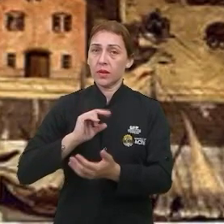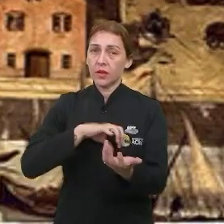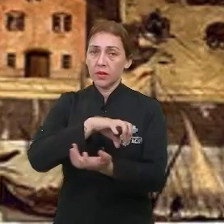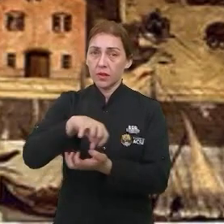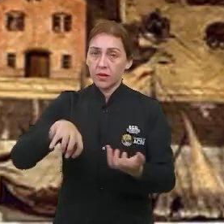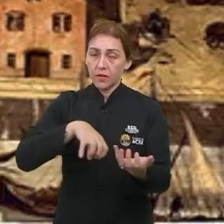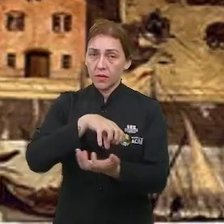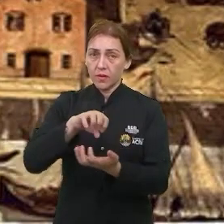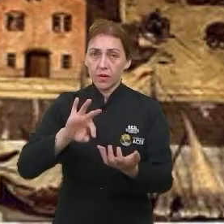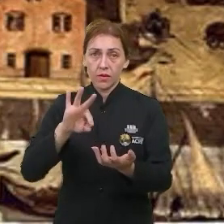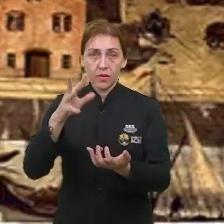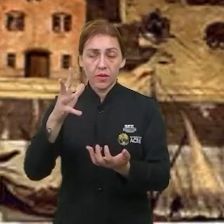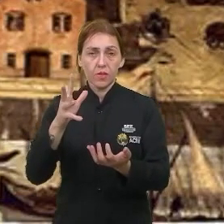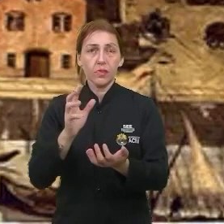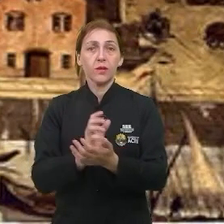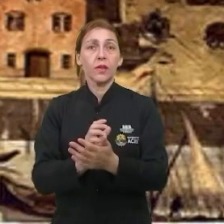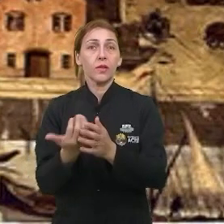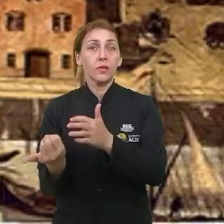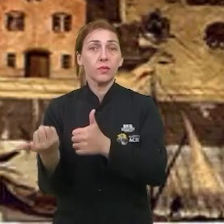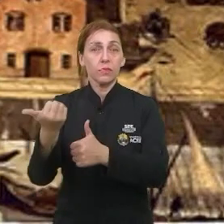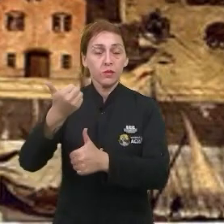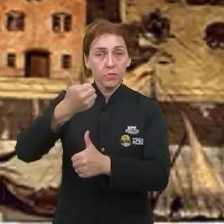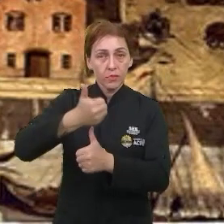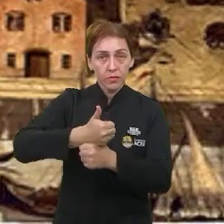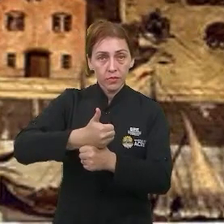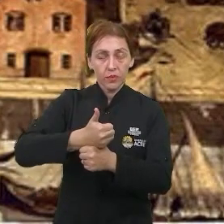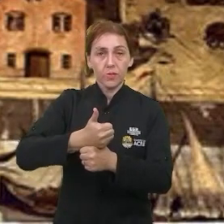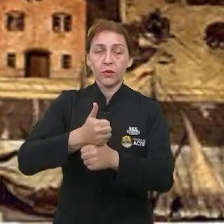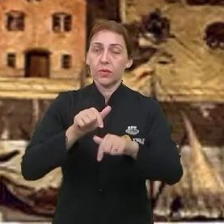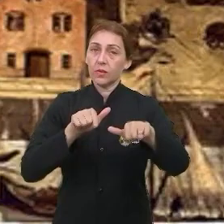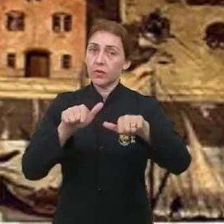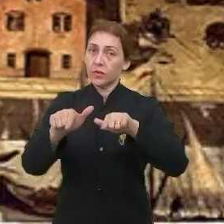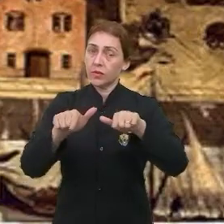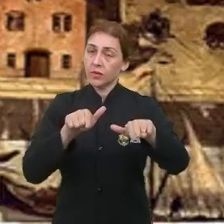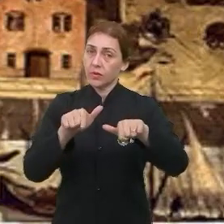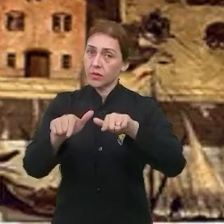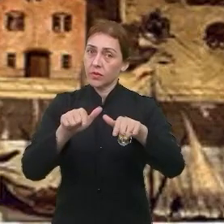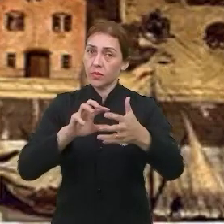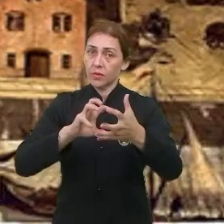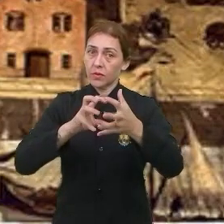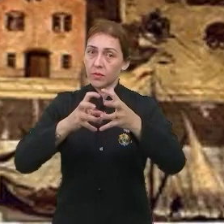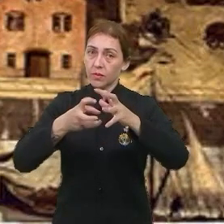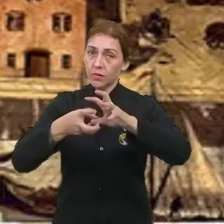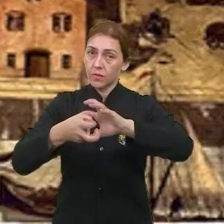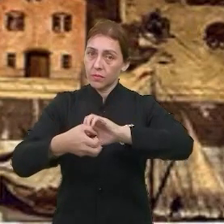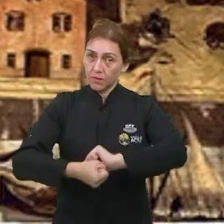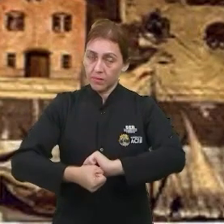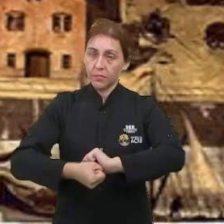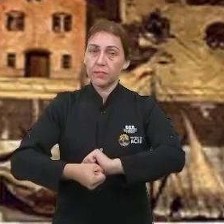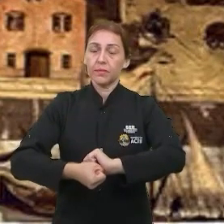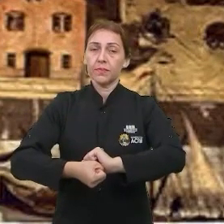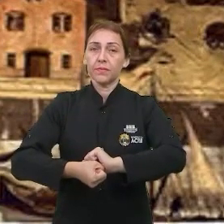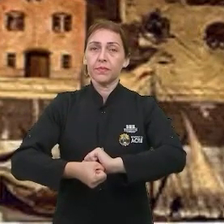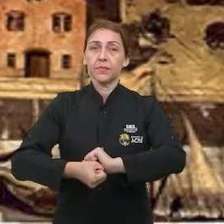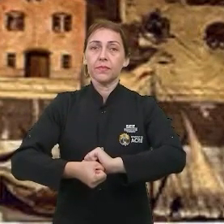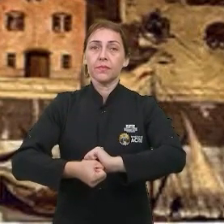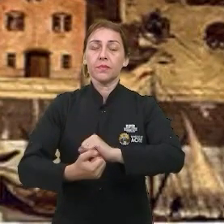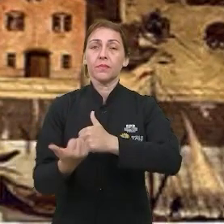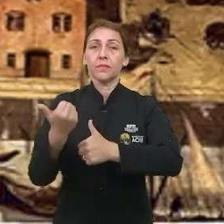revolução foi a substituição do trabalho artesanal